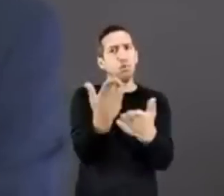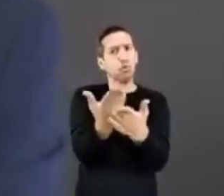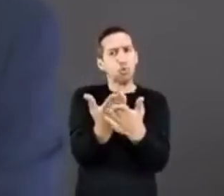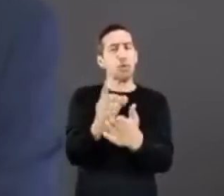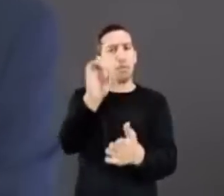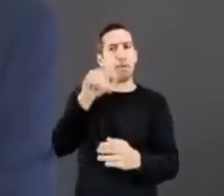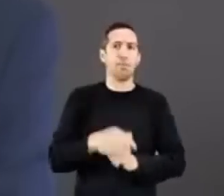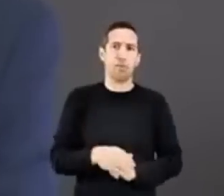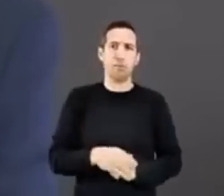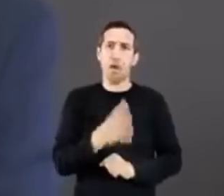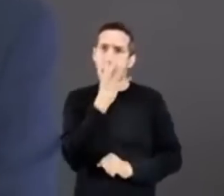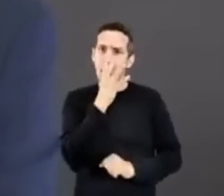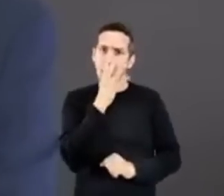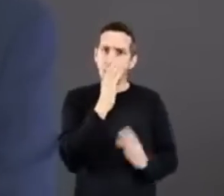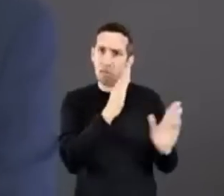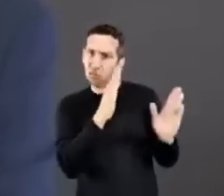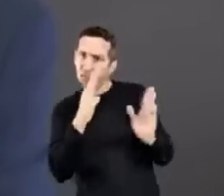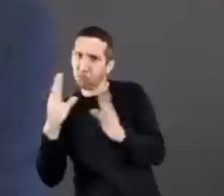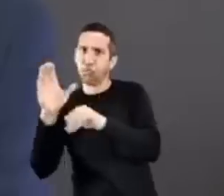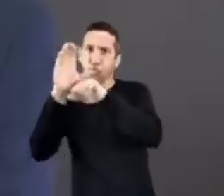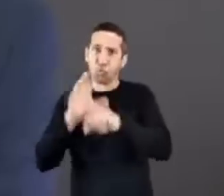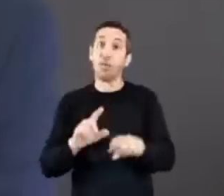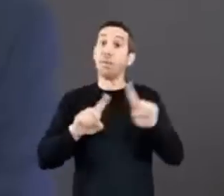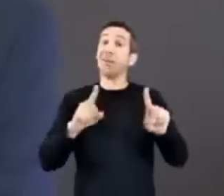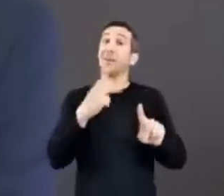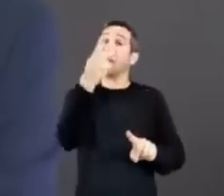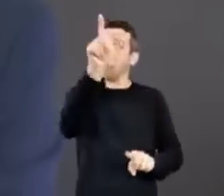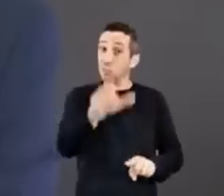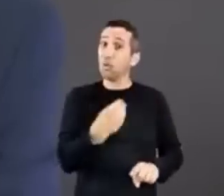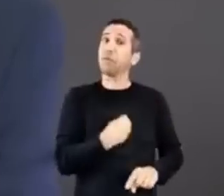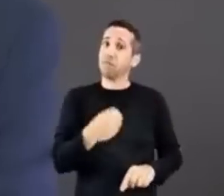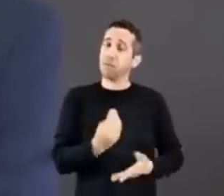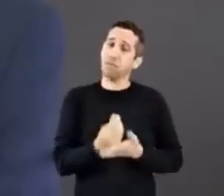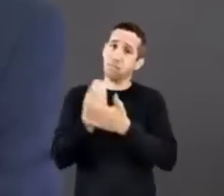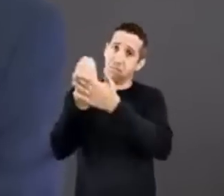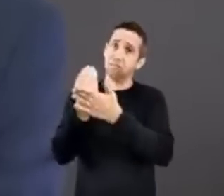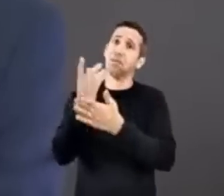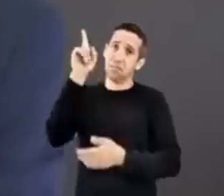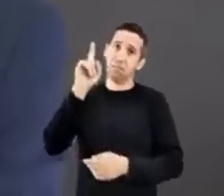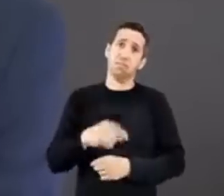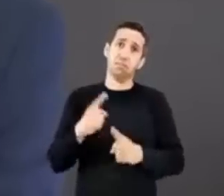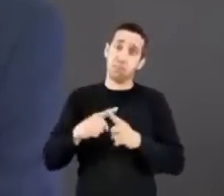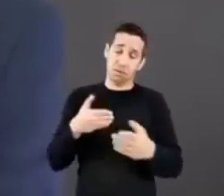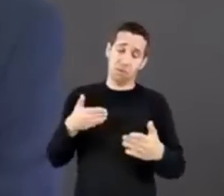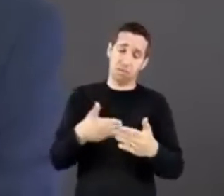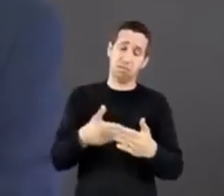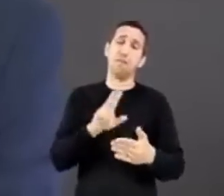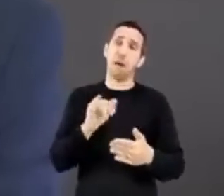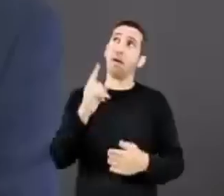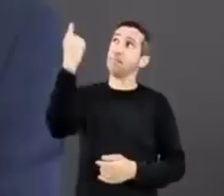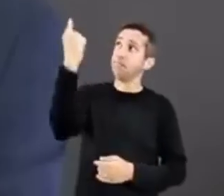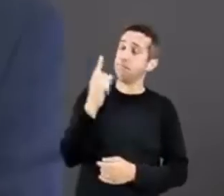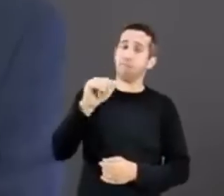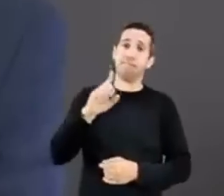mas entregue a sua vida para Jesus porque em breve ele voltará e que Deus te